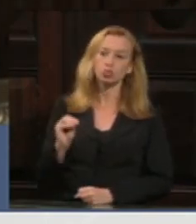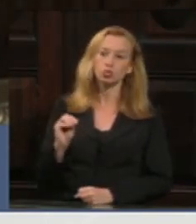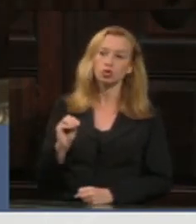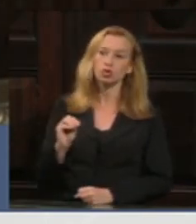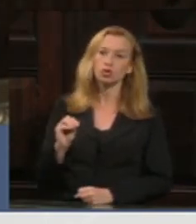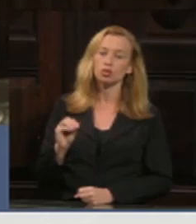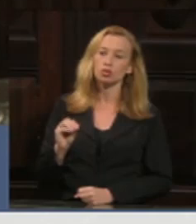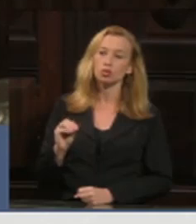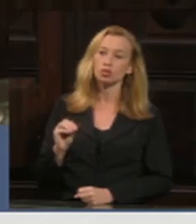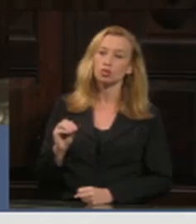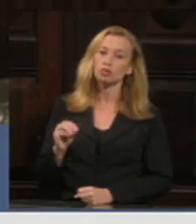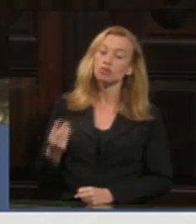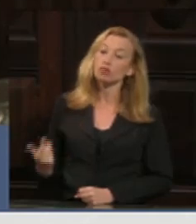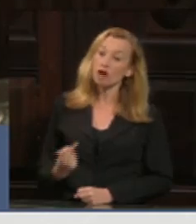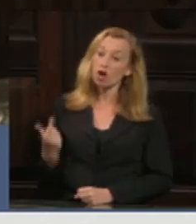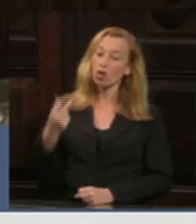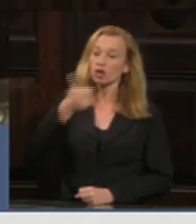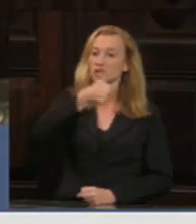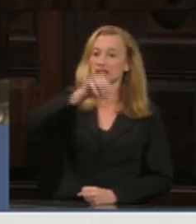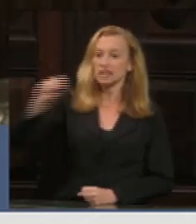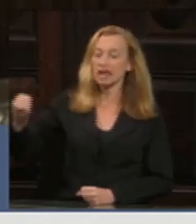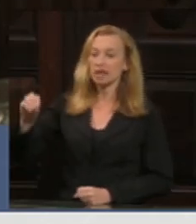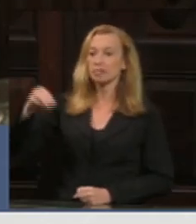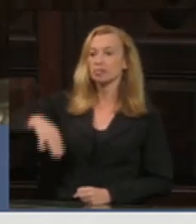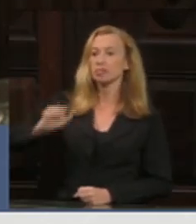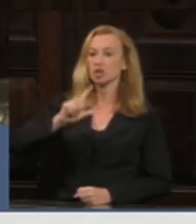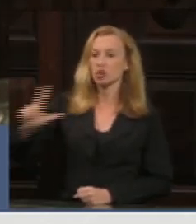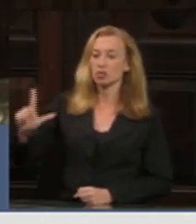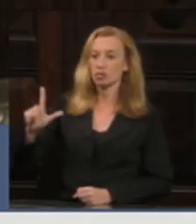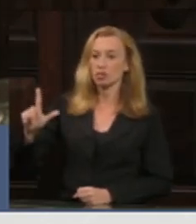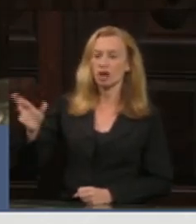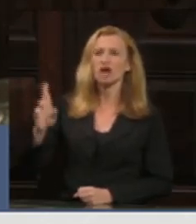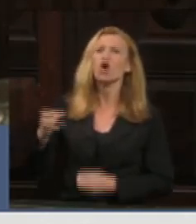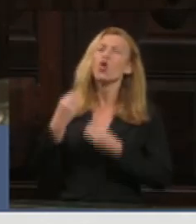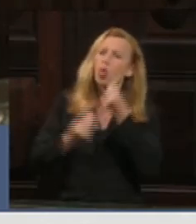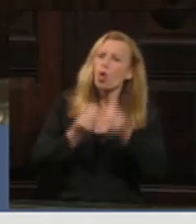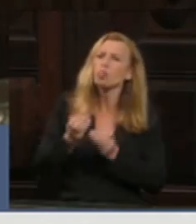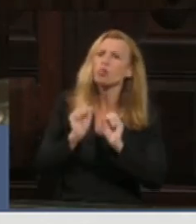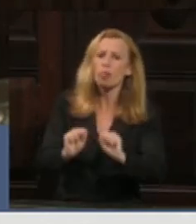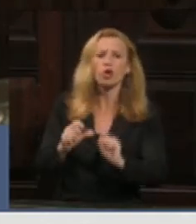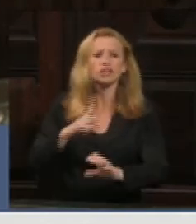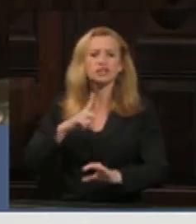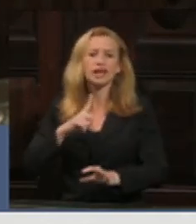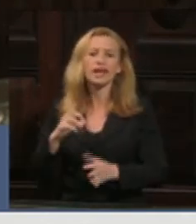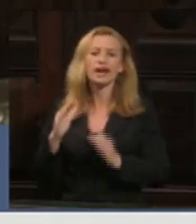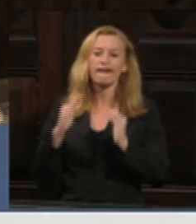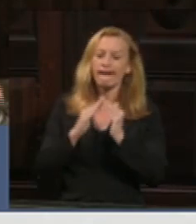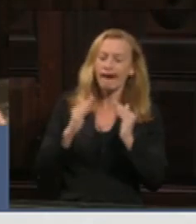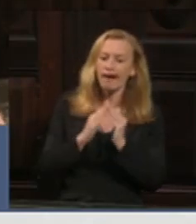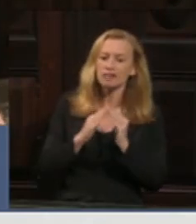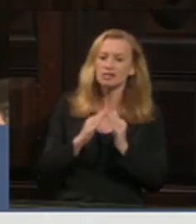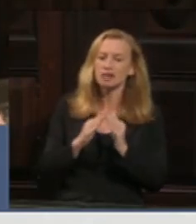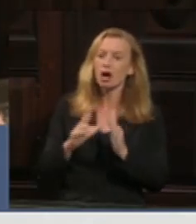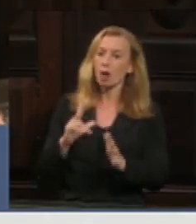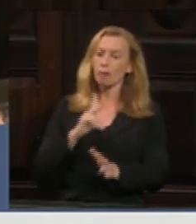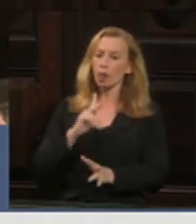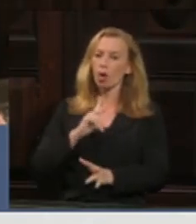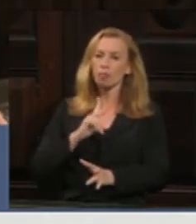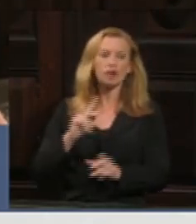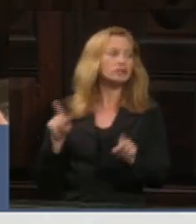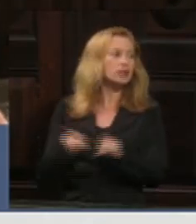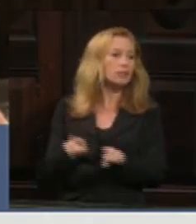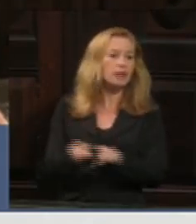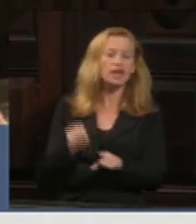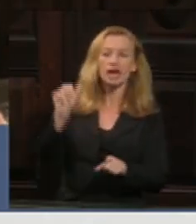Como pode ter casa em Angra dos Reis e barco de 30 pés? Uma parte,